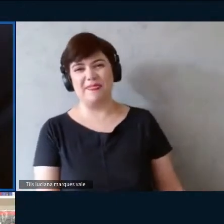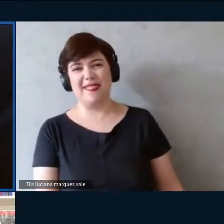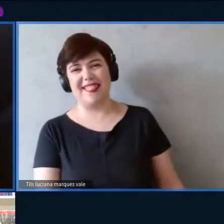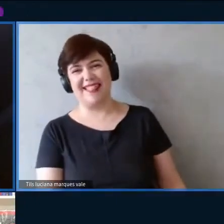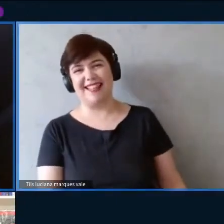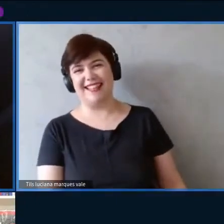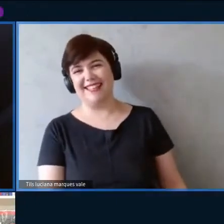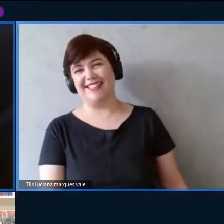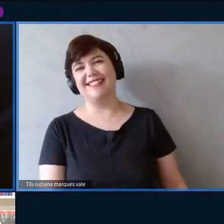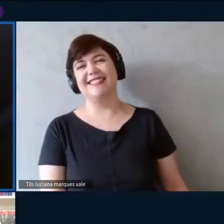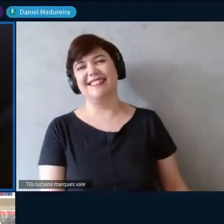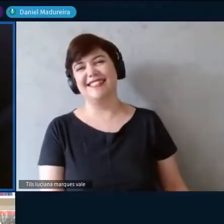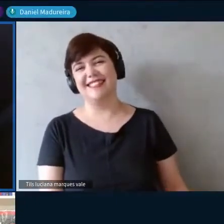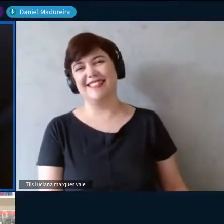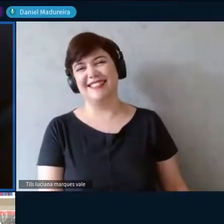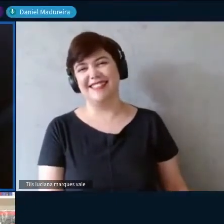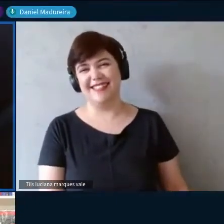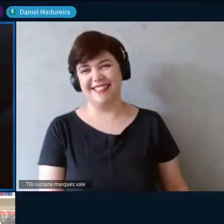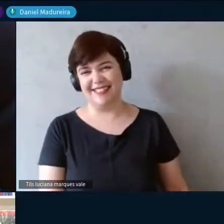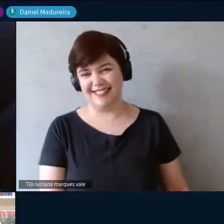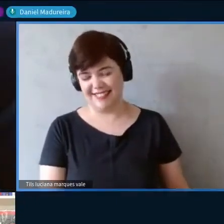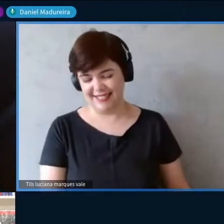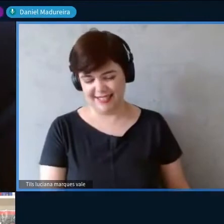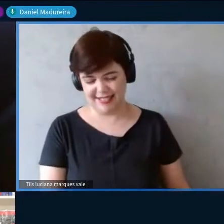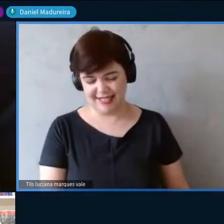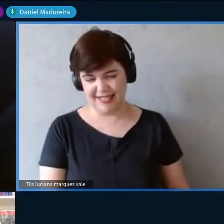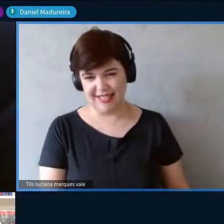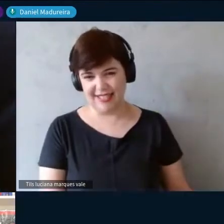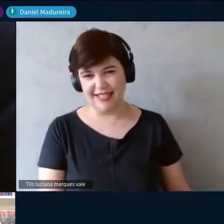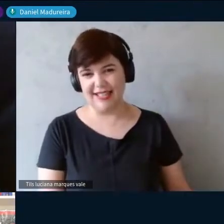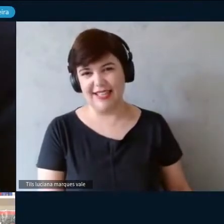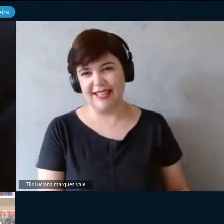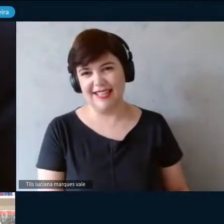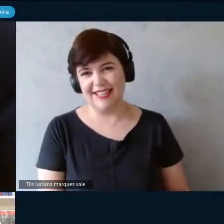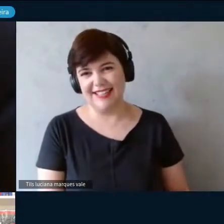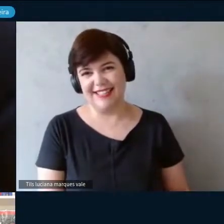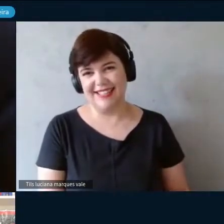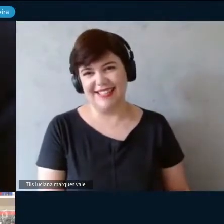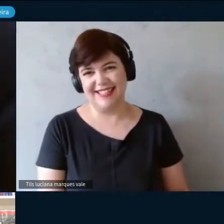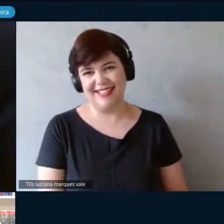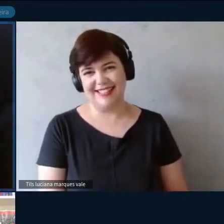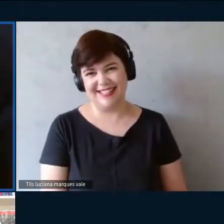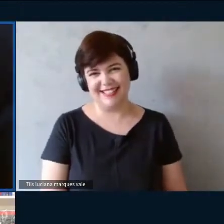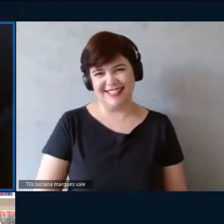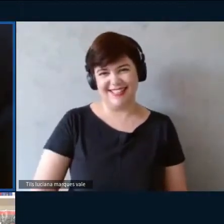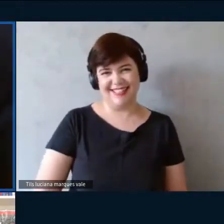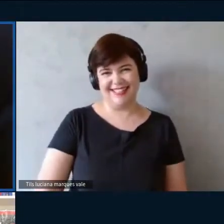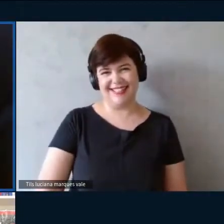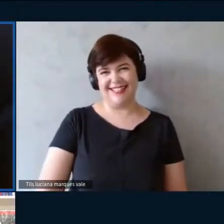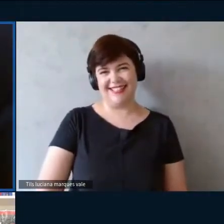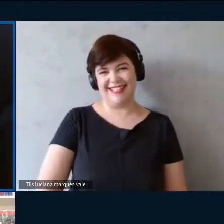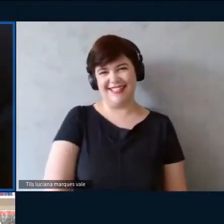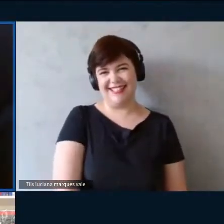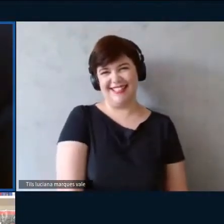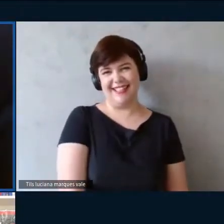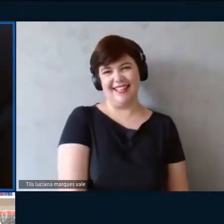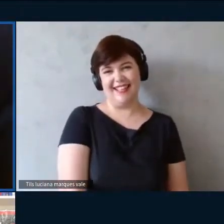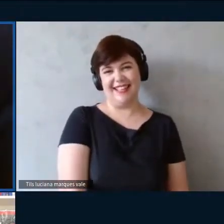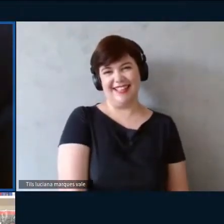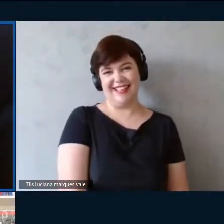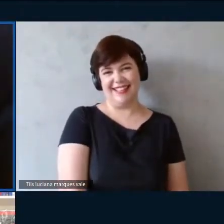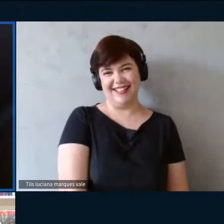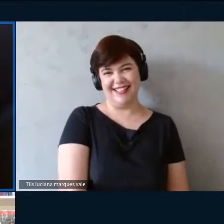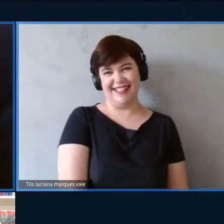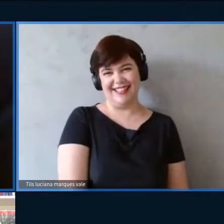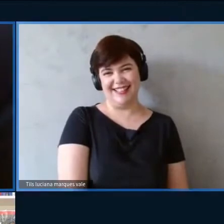bom, já deu. Falta o meninozinho, Harry. Falta o meninozinho. Não, vai adotar. Não, você